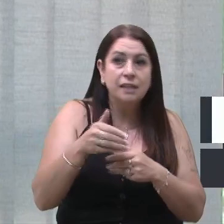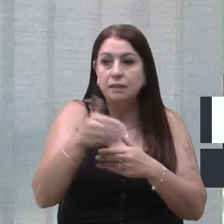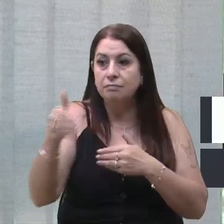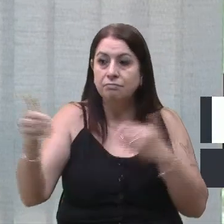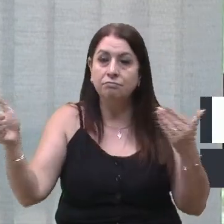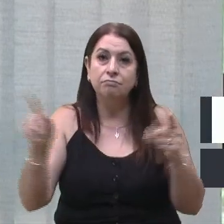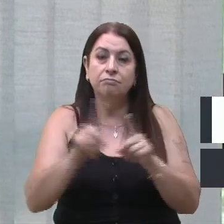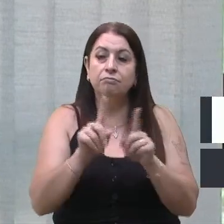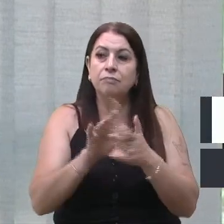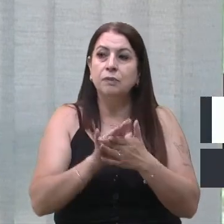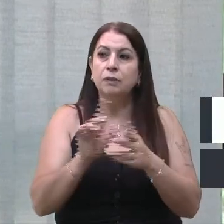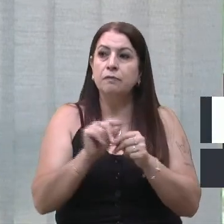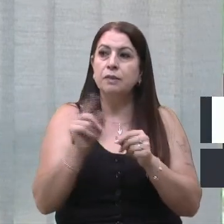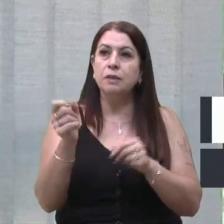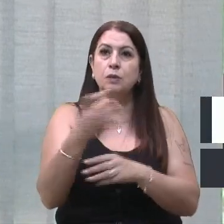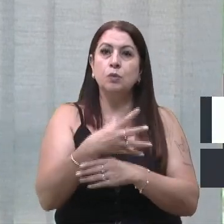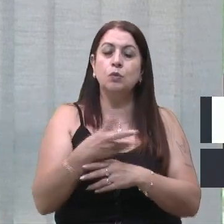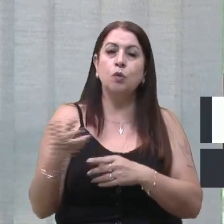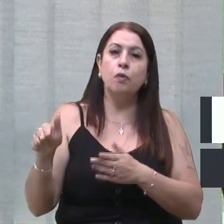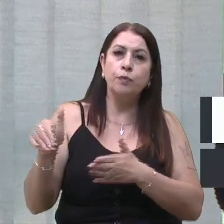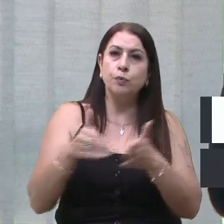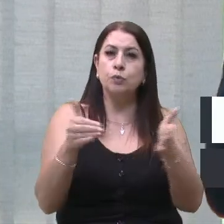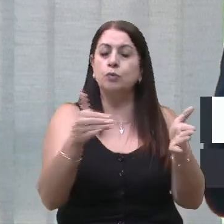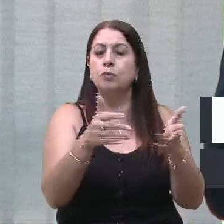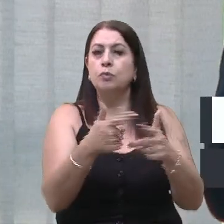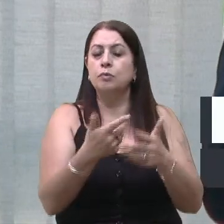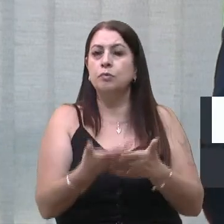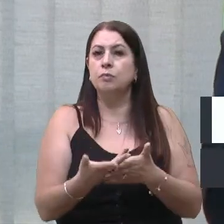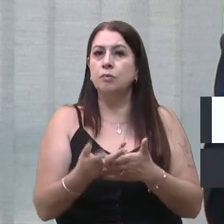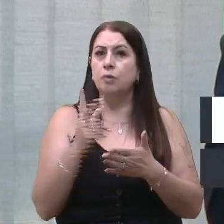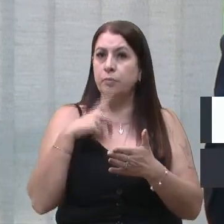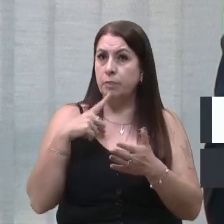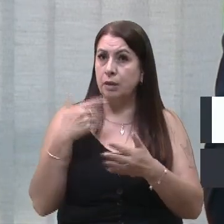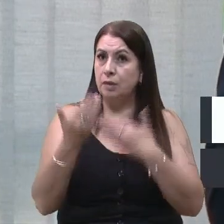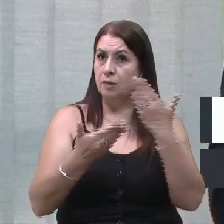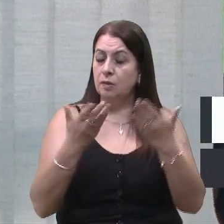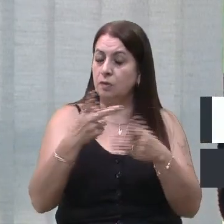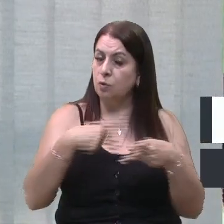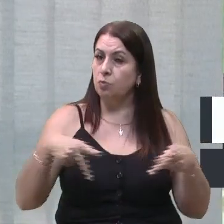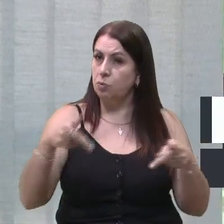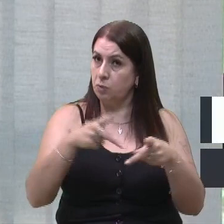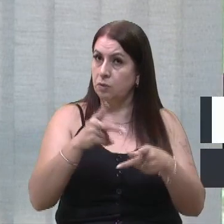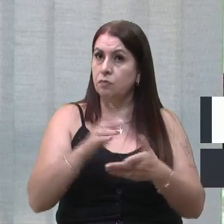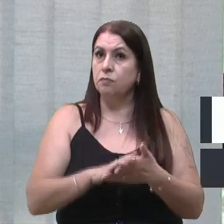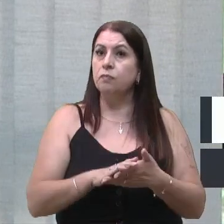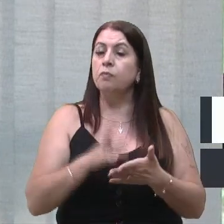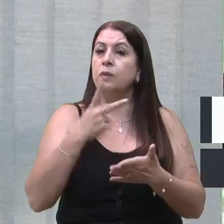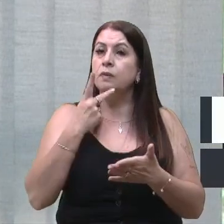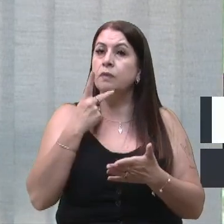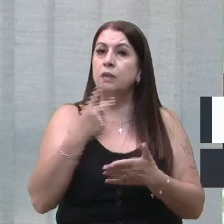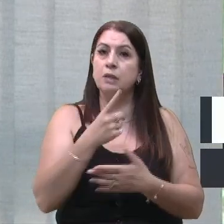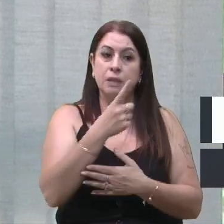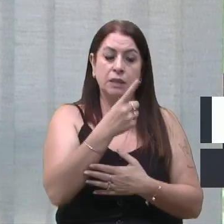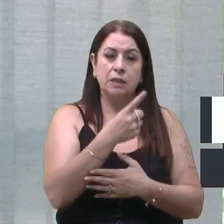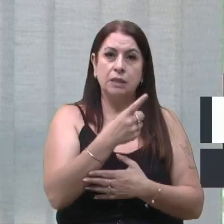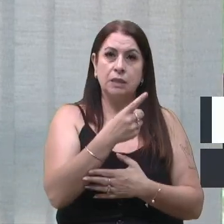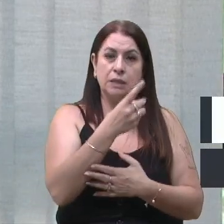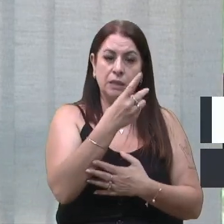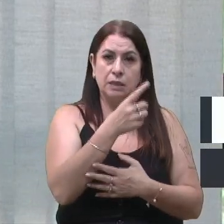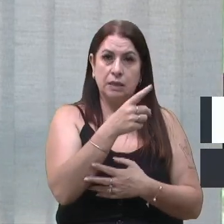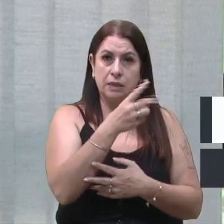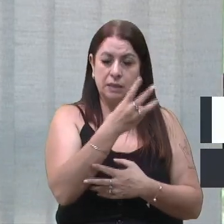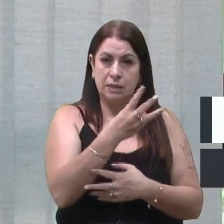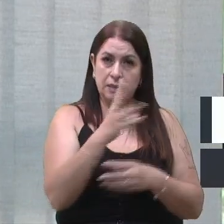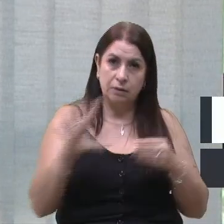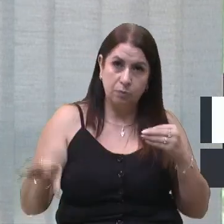fazer novas rotas, enfim, para atender a população. Dizer que tem 3 estações de transbordo que serão